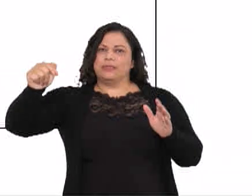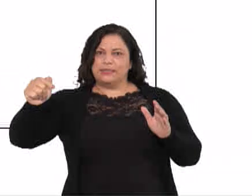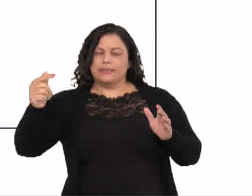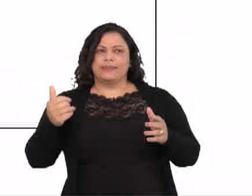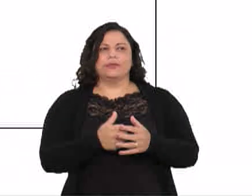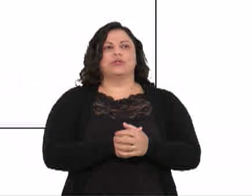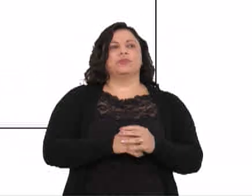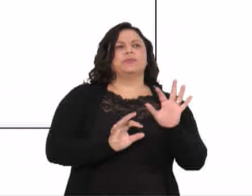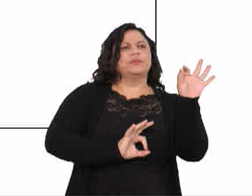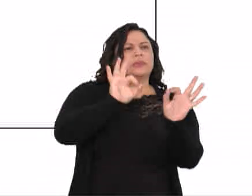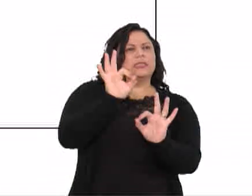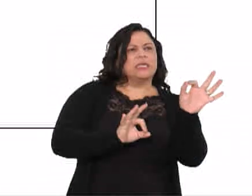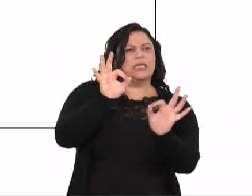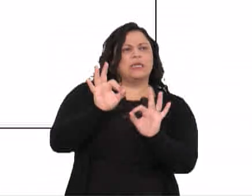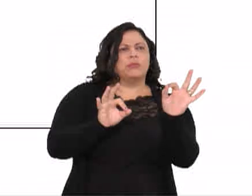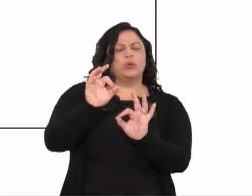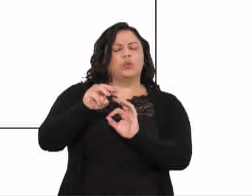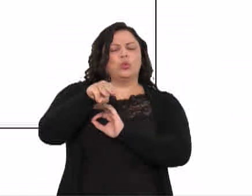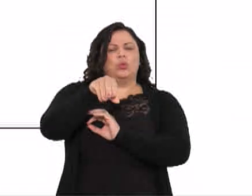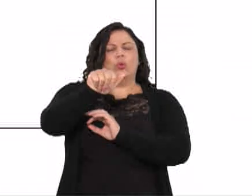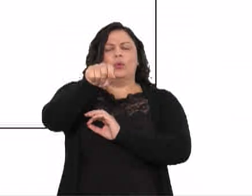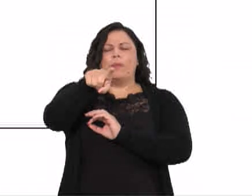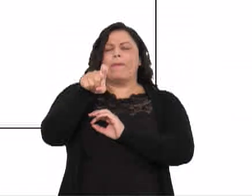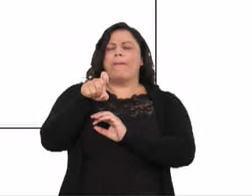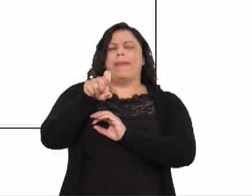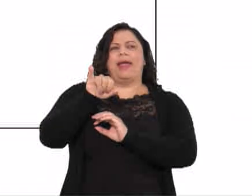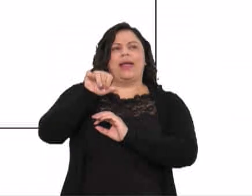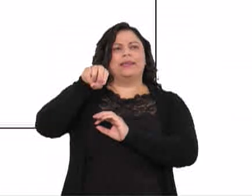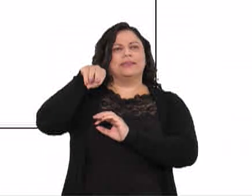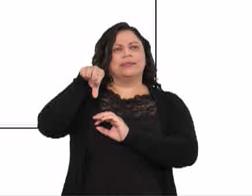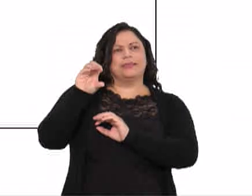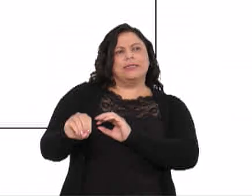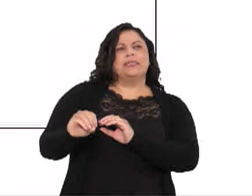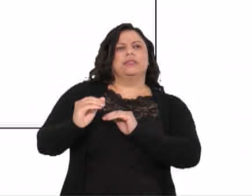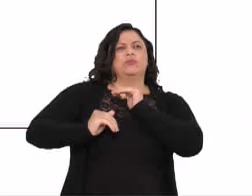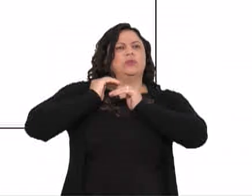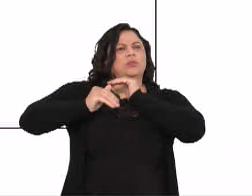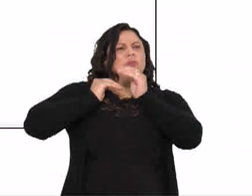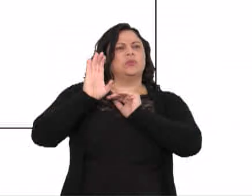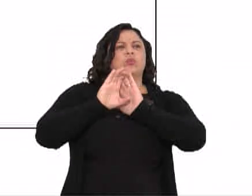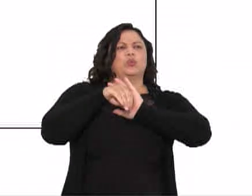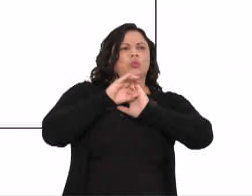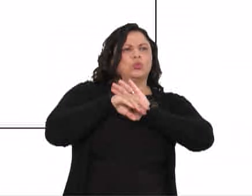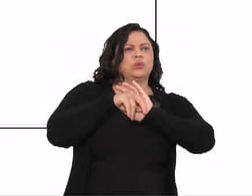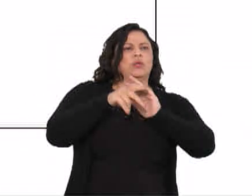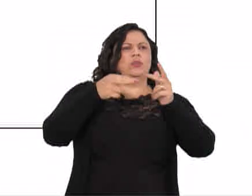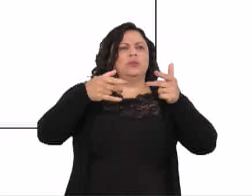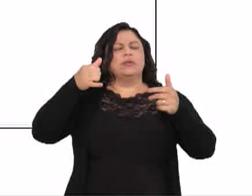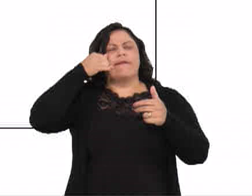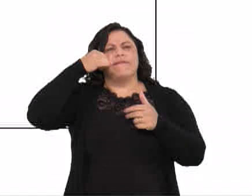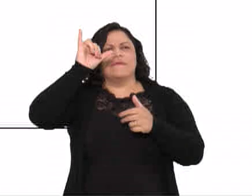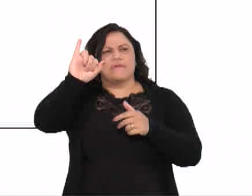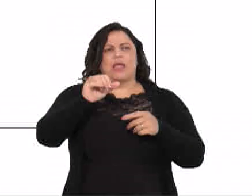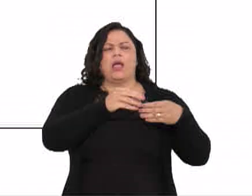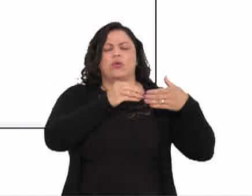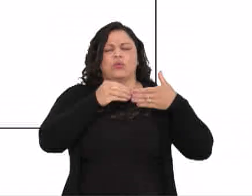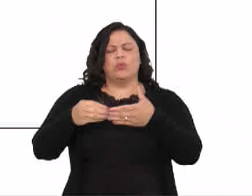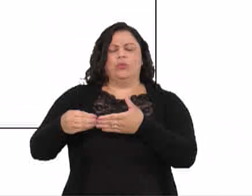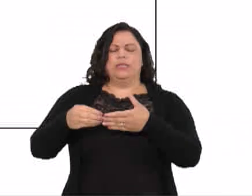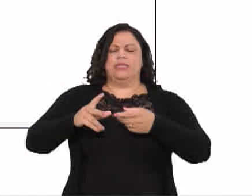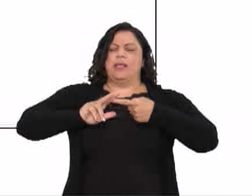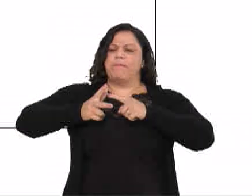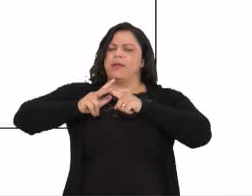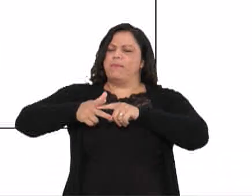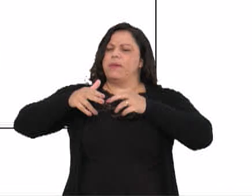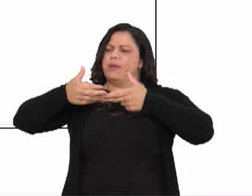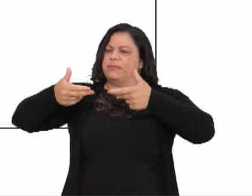orientação mecanicista daquele que percebiam a classe dominante como joguete das forças